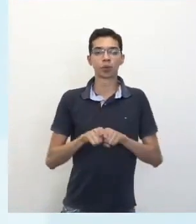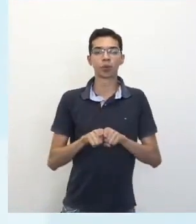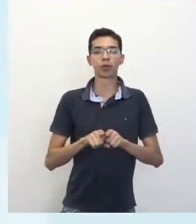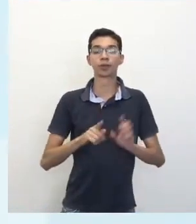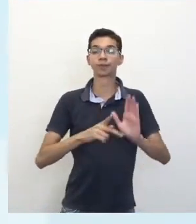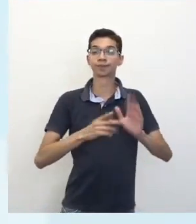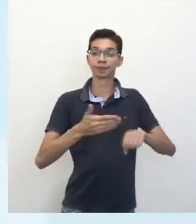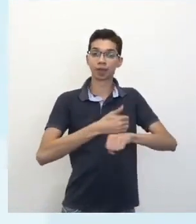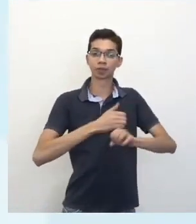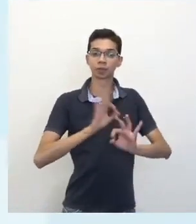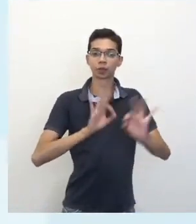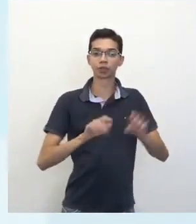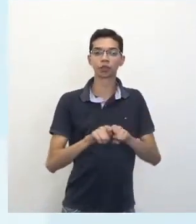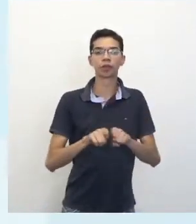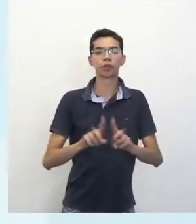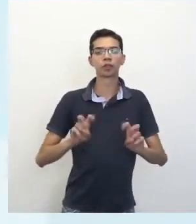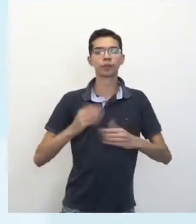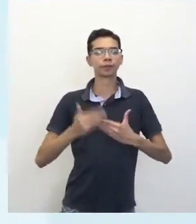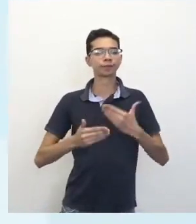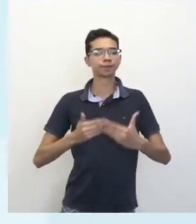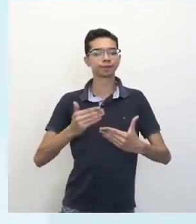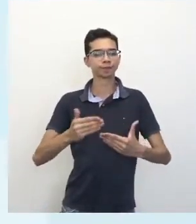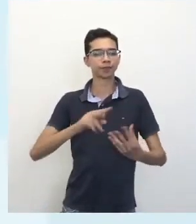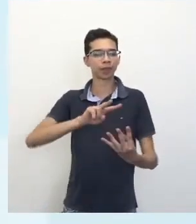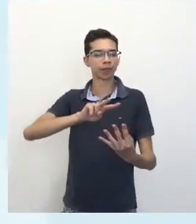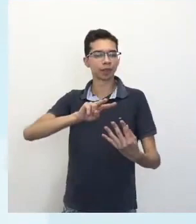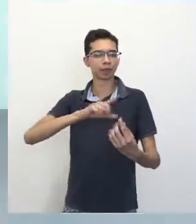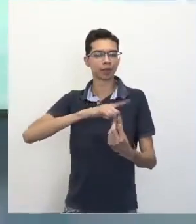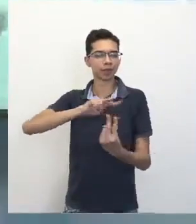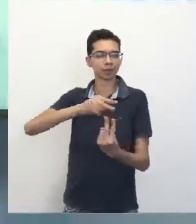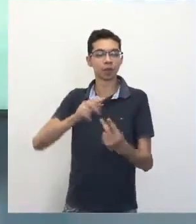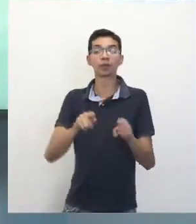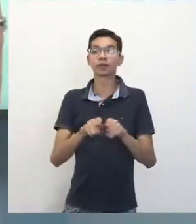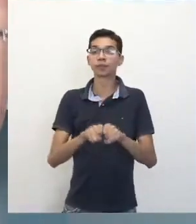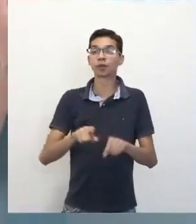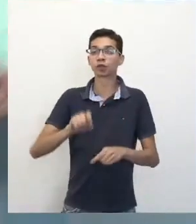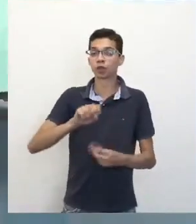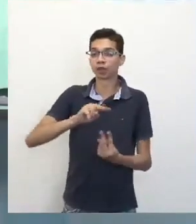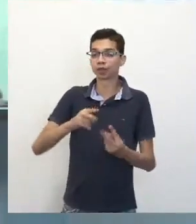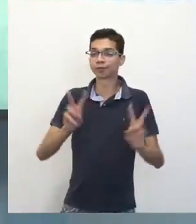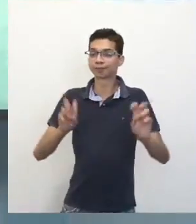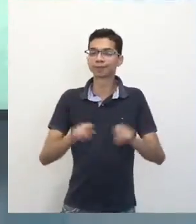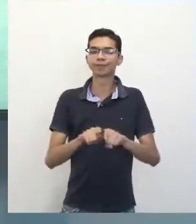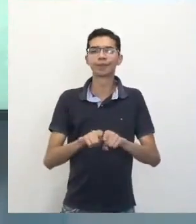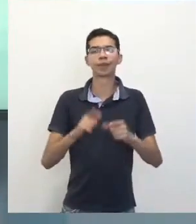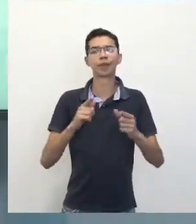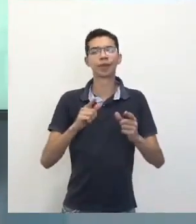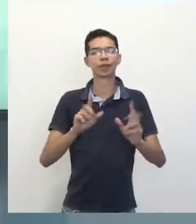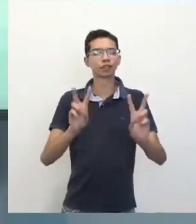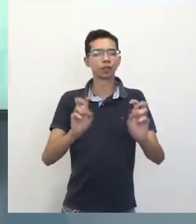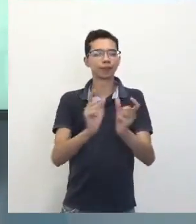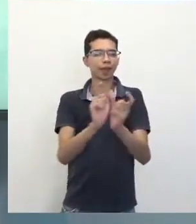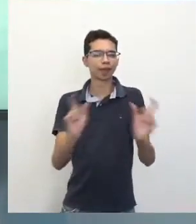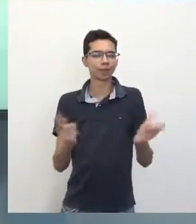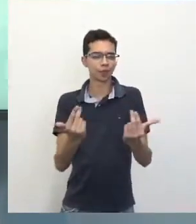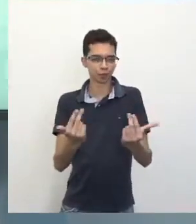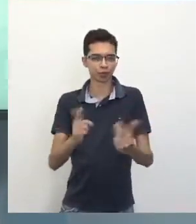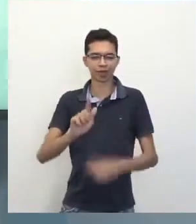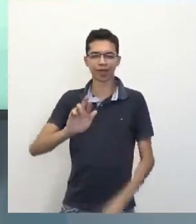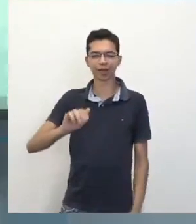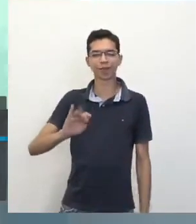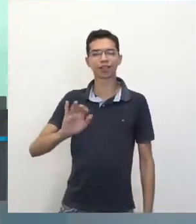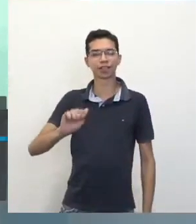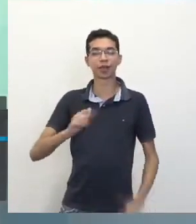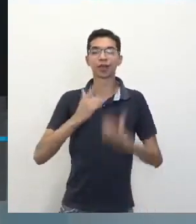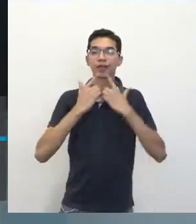escolha e testagem dos elementos de um projeto e gramática das linguagens artísticas. Muito obrigada a todos vocês que nos assistiram aí em casa. Obrigada,